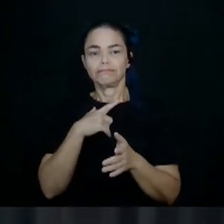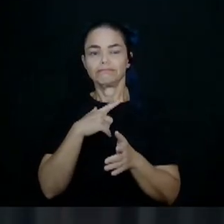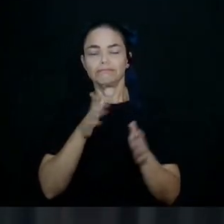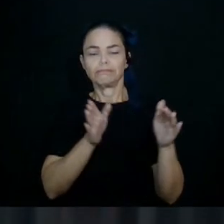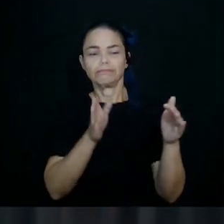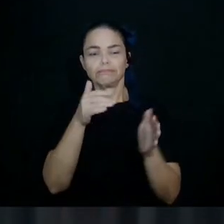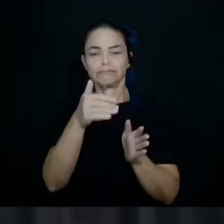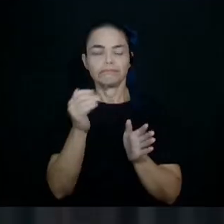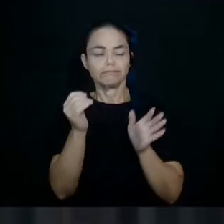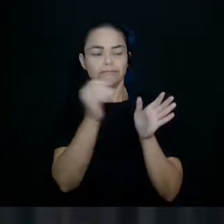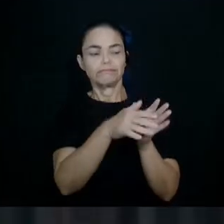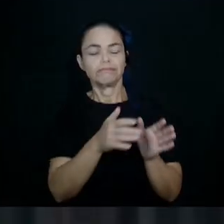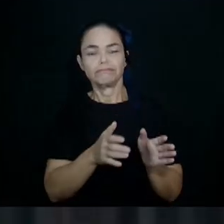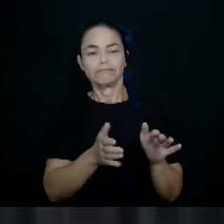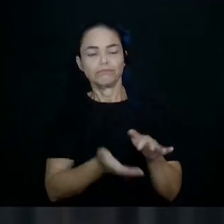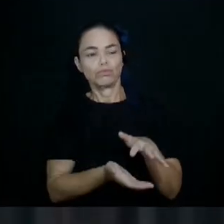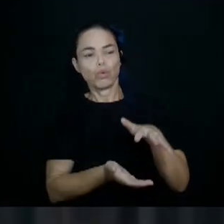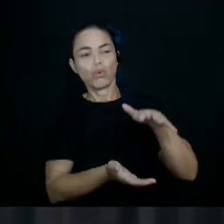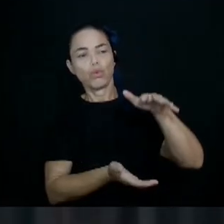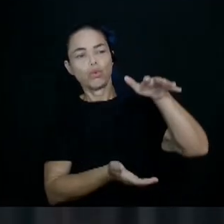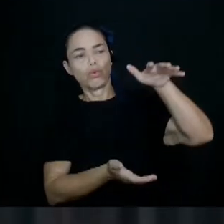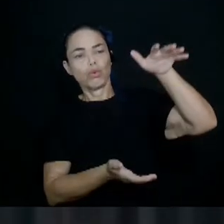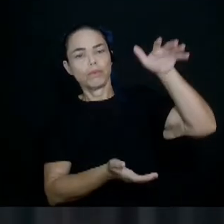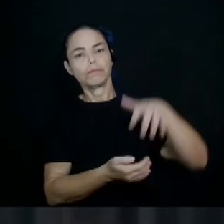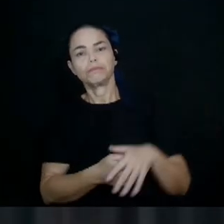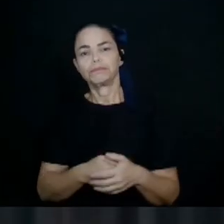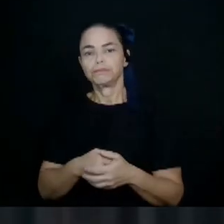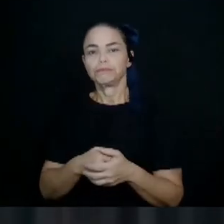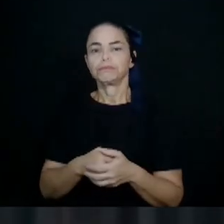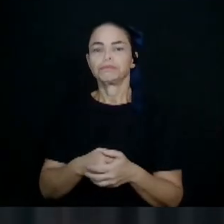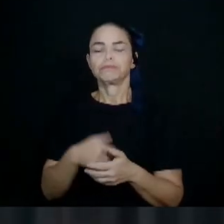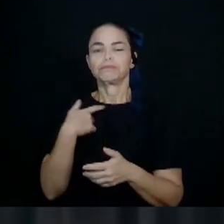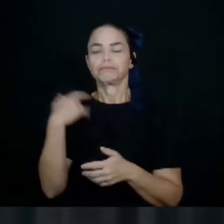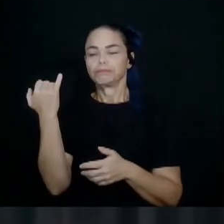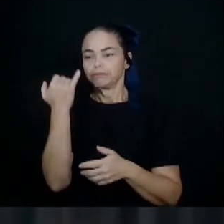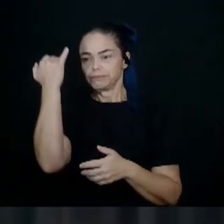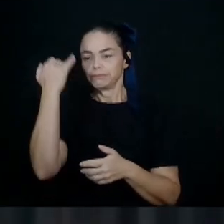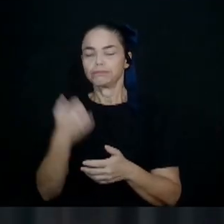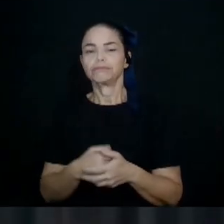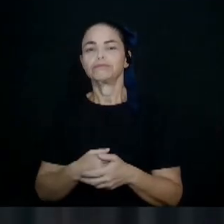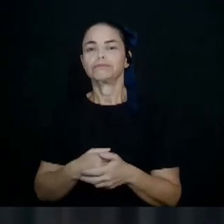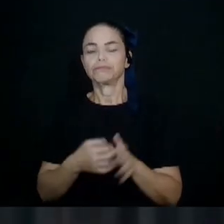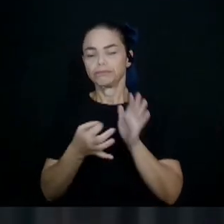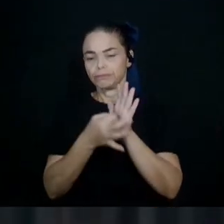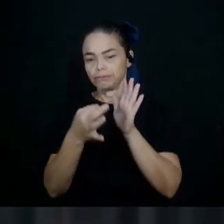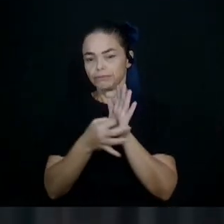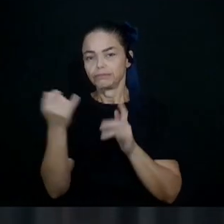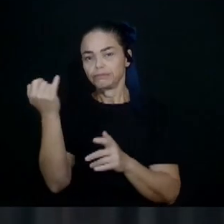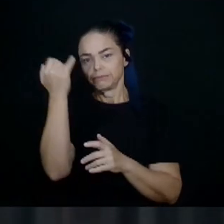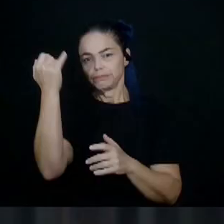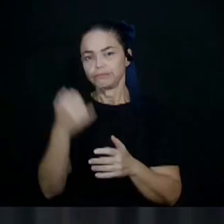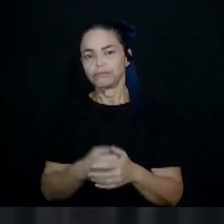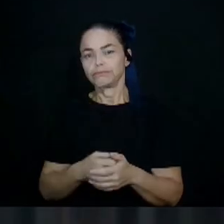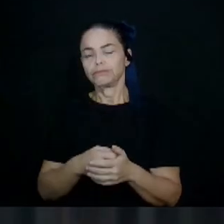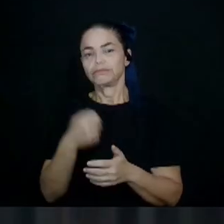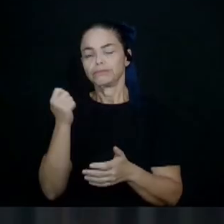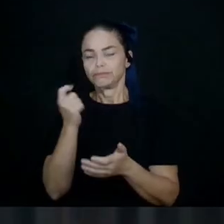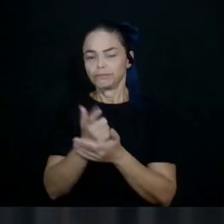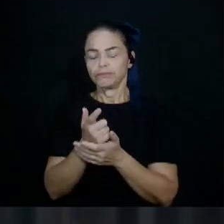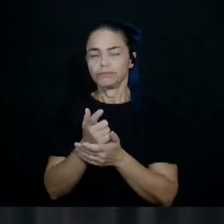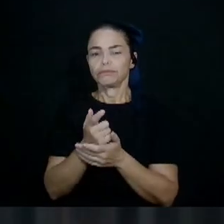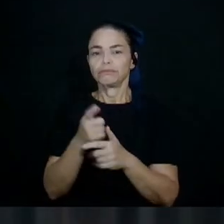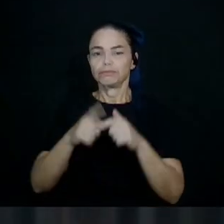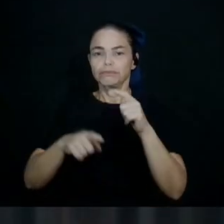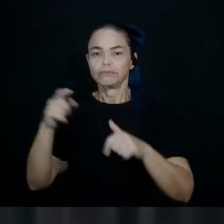E assim vai aumentando esse fluxo. Uma coisa que é importante, né, uma dica importante é que se a gente compra um item,